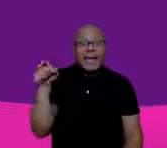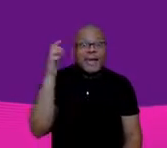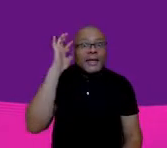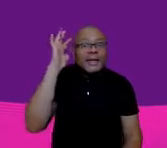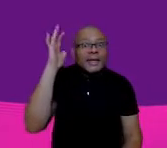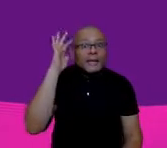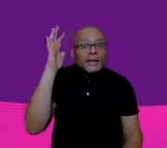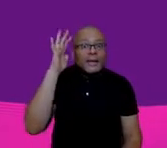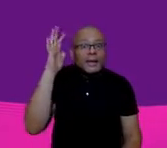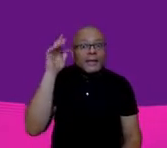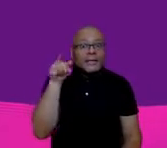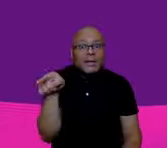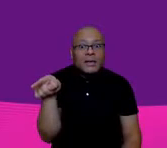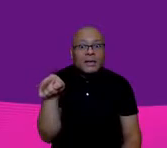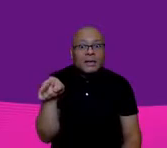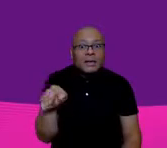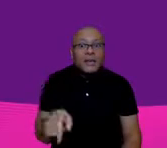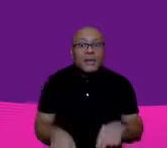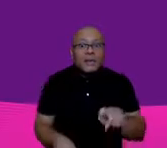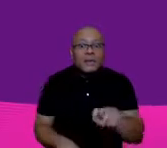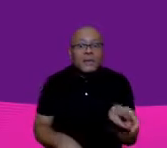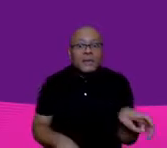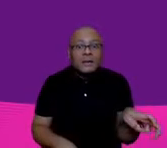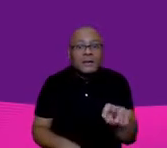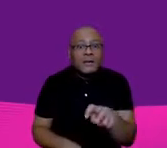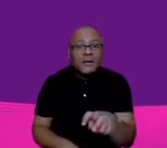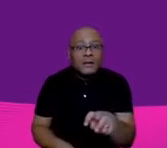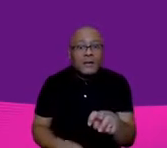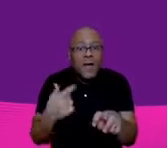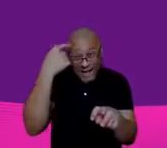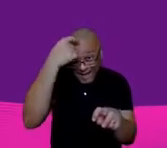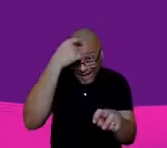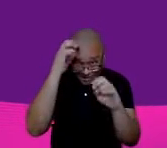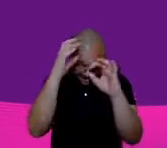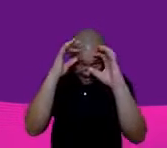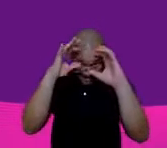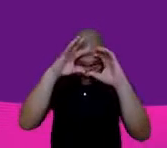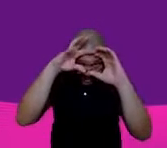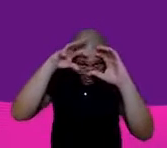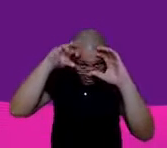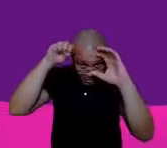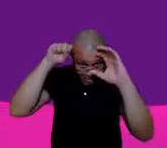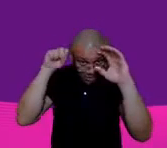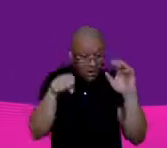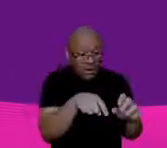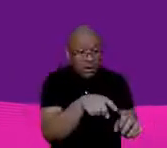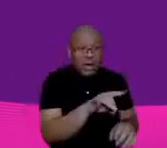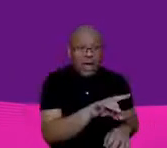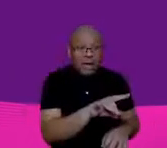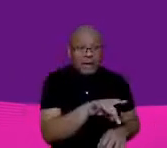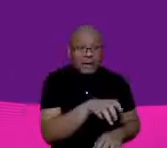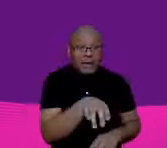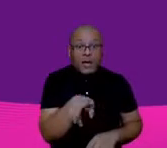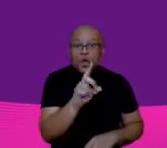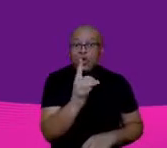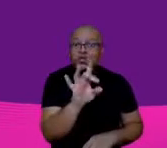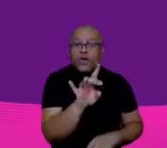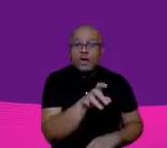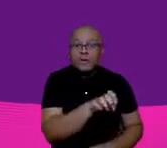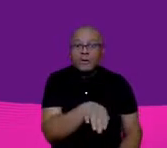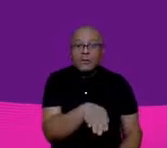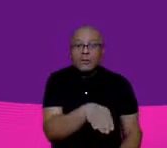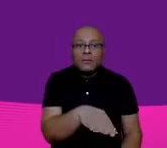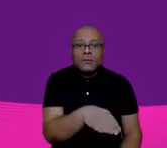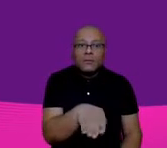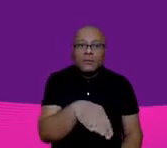e virar, e apenas com a leitura do pensamento dele, a cadeira vai e volta. Publicado no